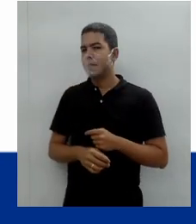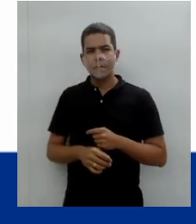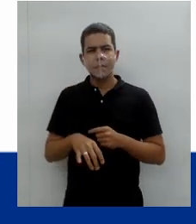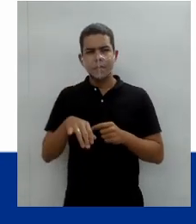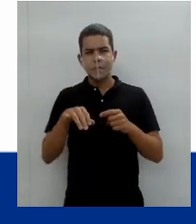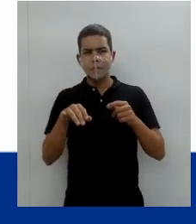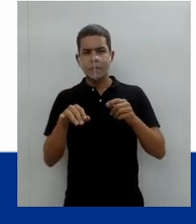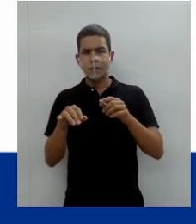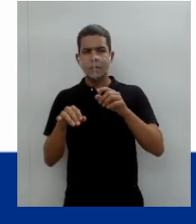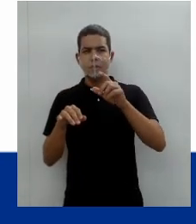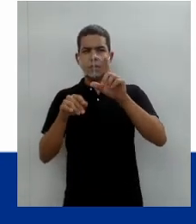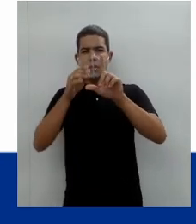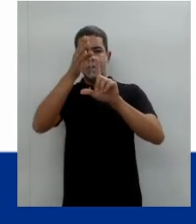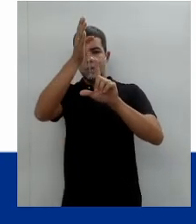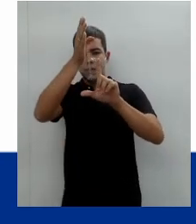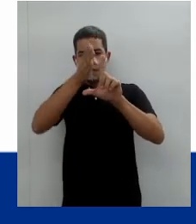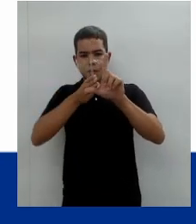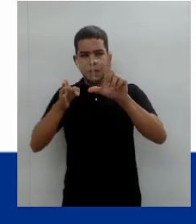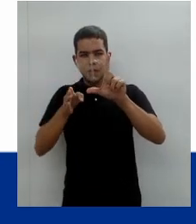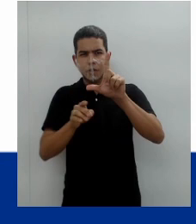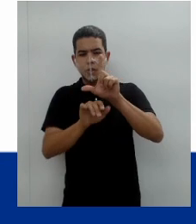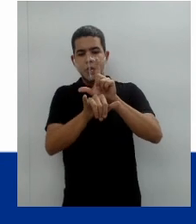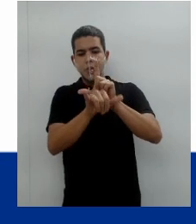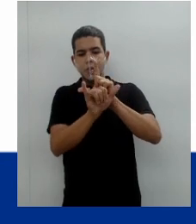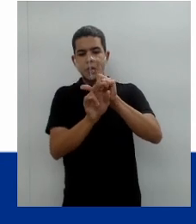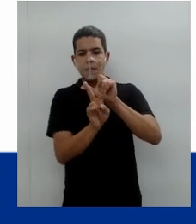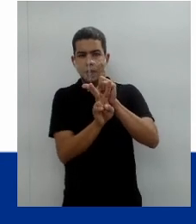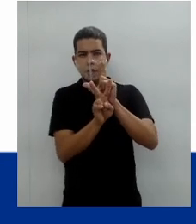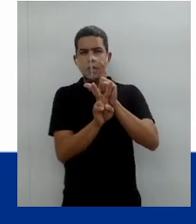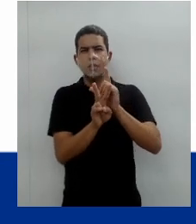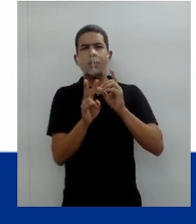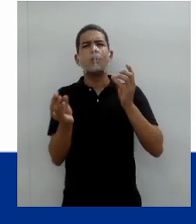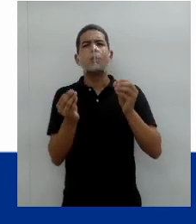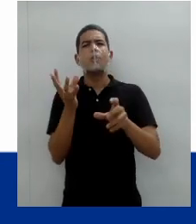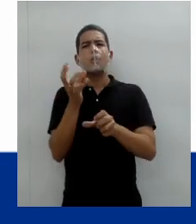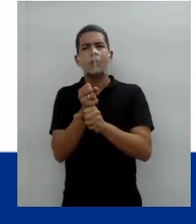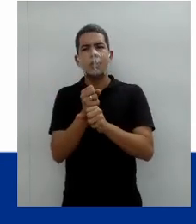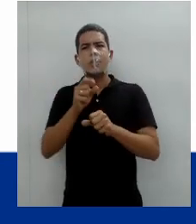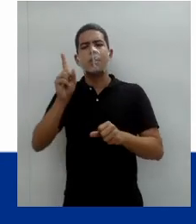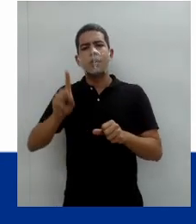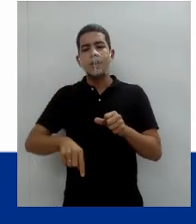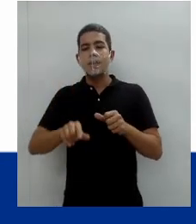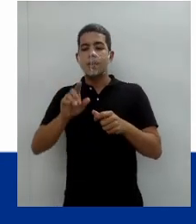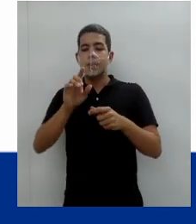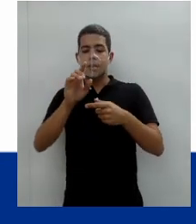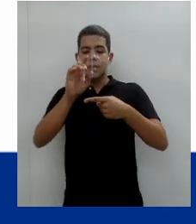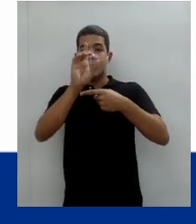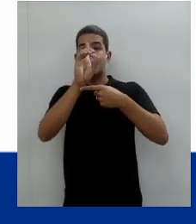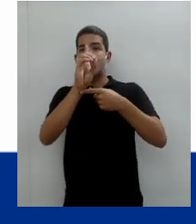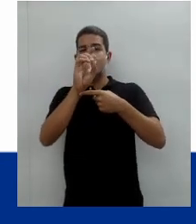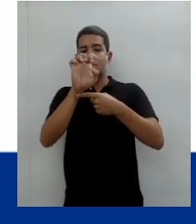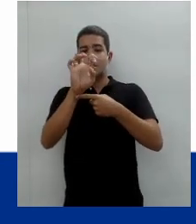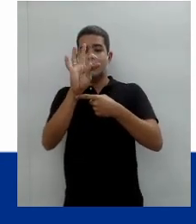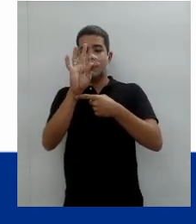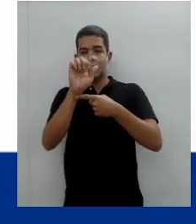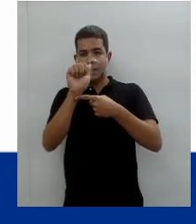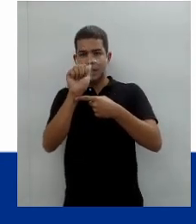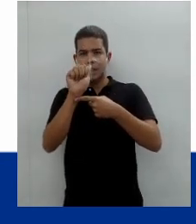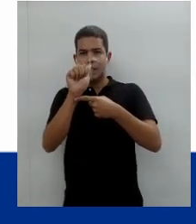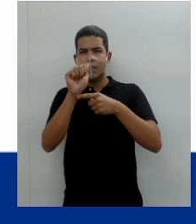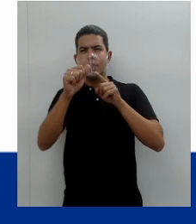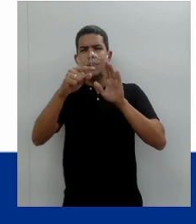exatamente a imagem desse ponto x do vértice. Você tem que calcular o delta, olha, pega o